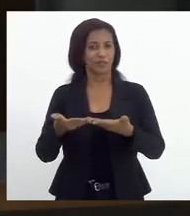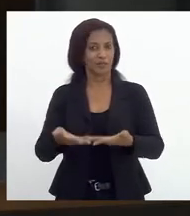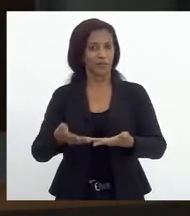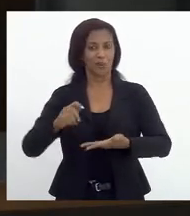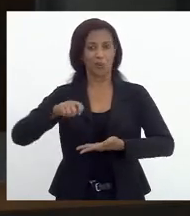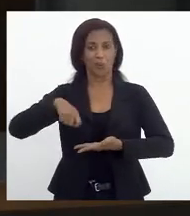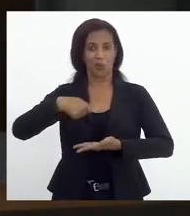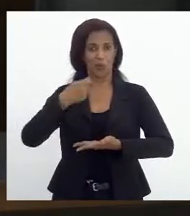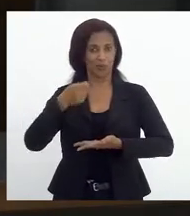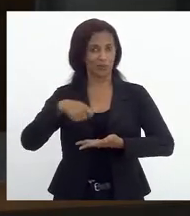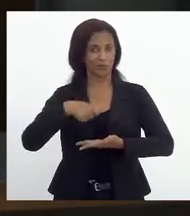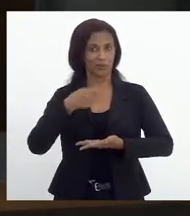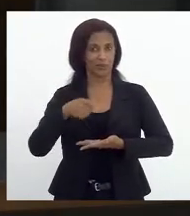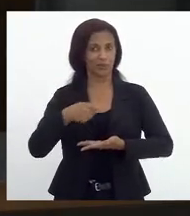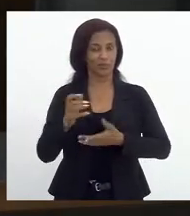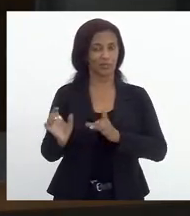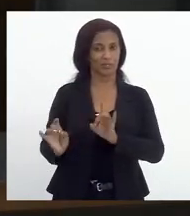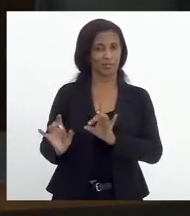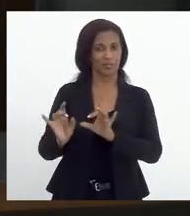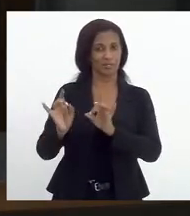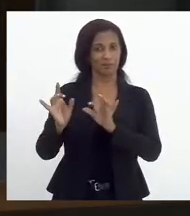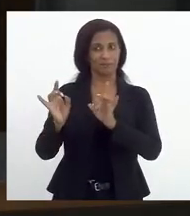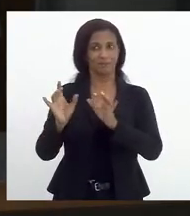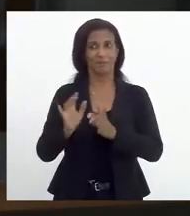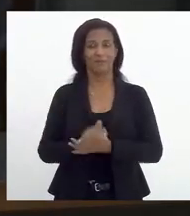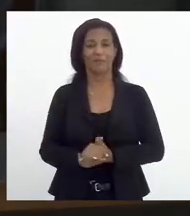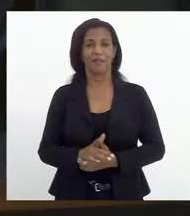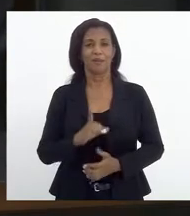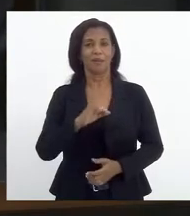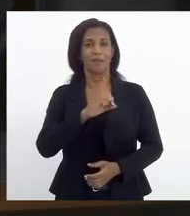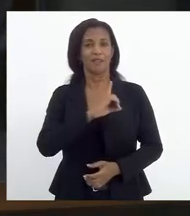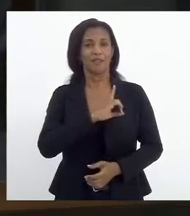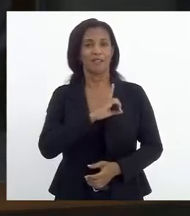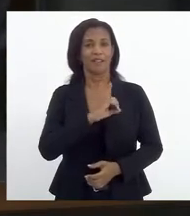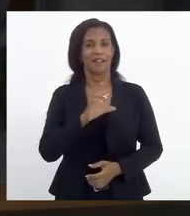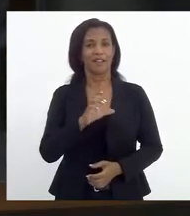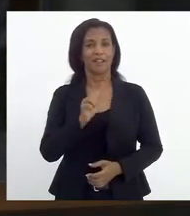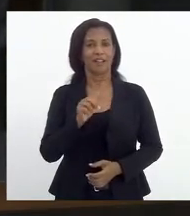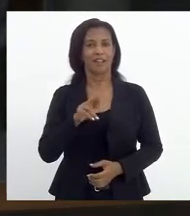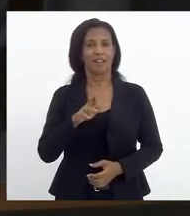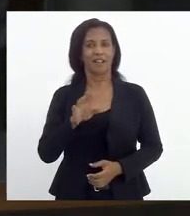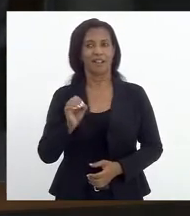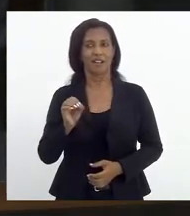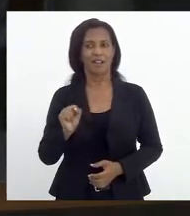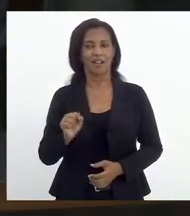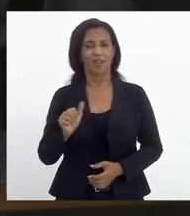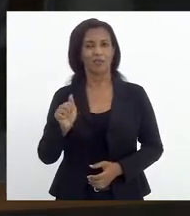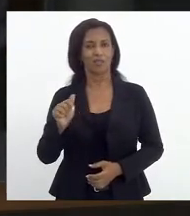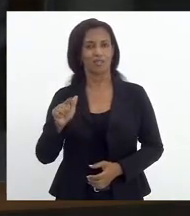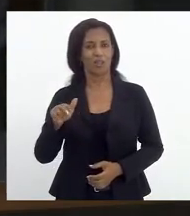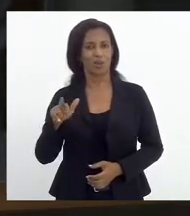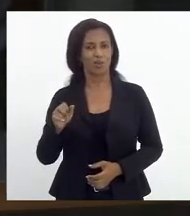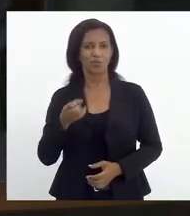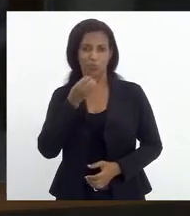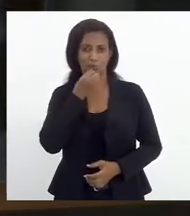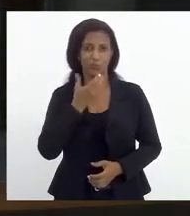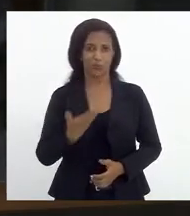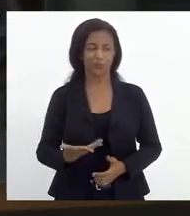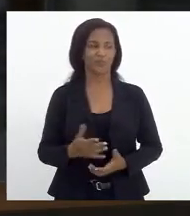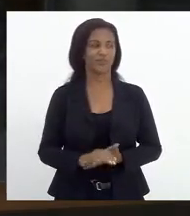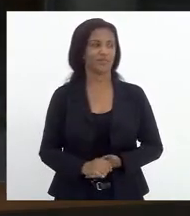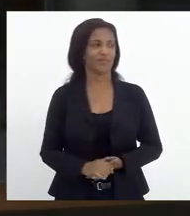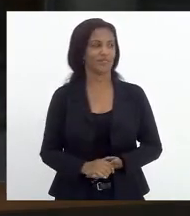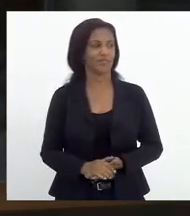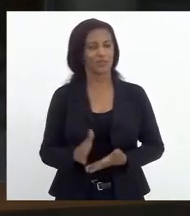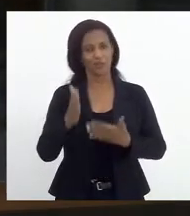um almoço especial patrocinado pelo delegado Carlos Augusto. Um almoço bacana. Então,